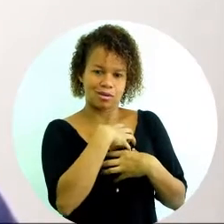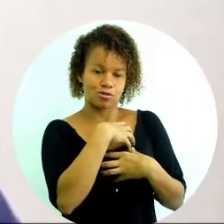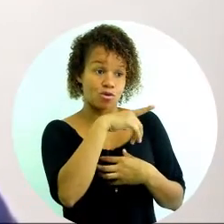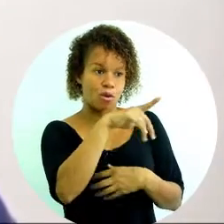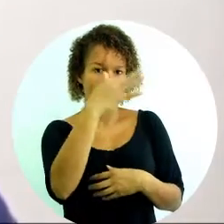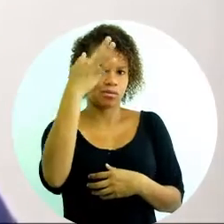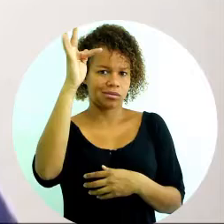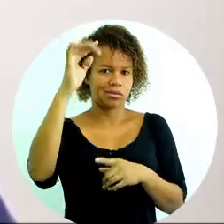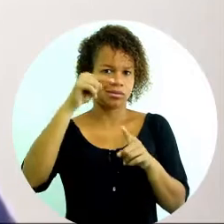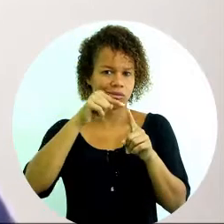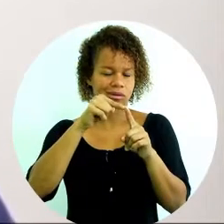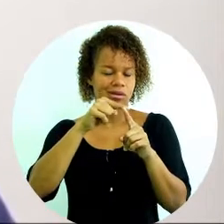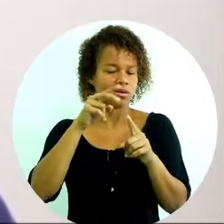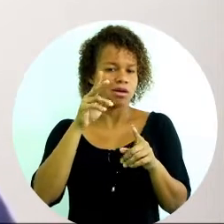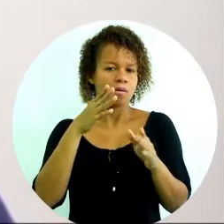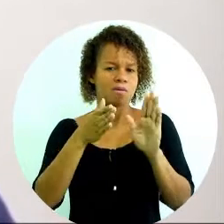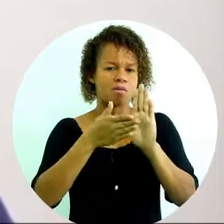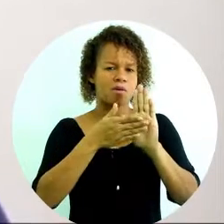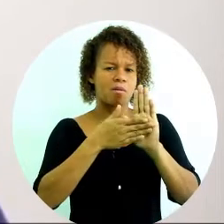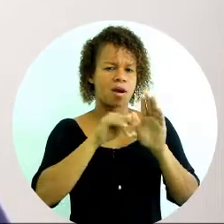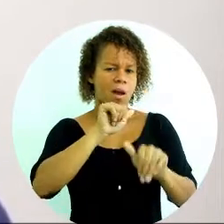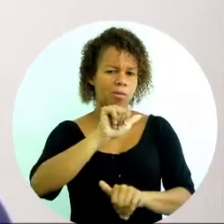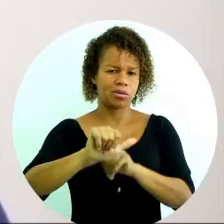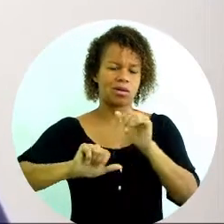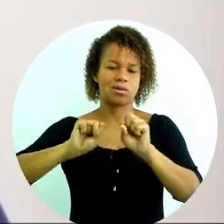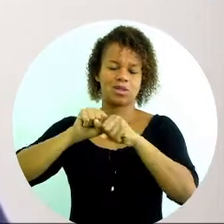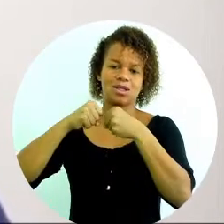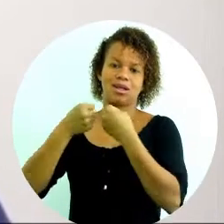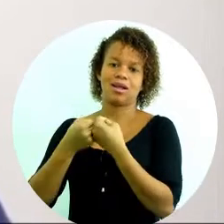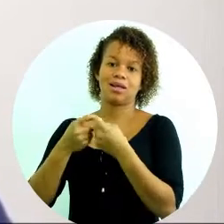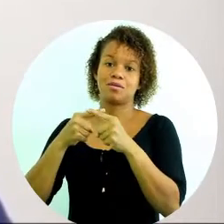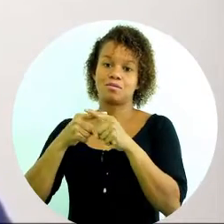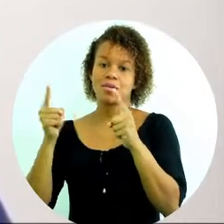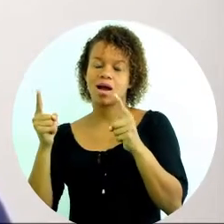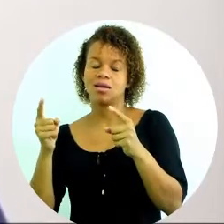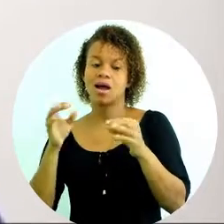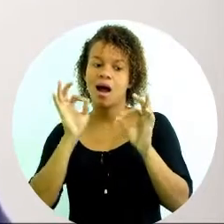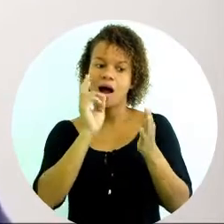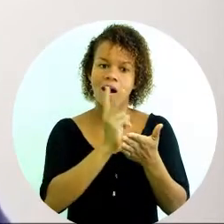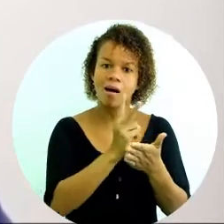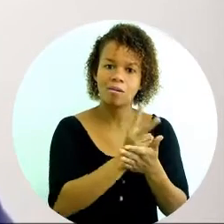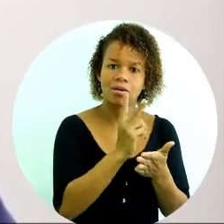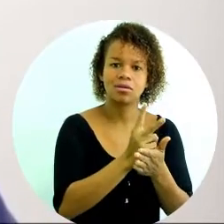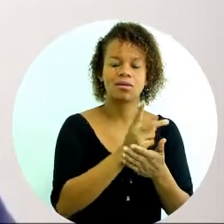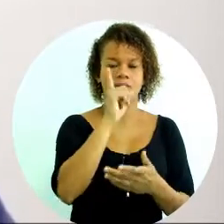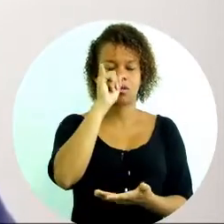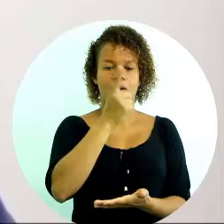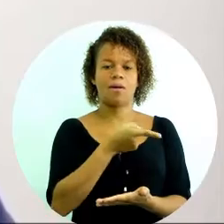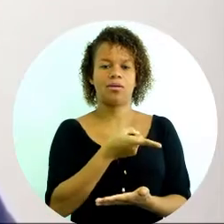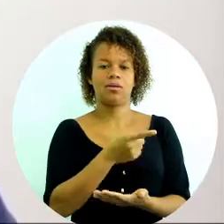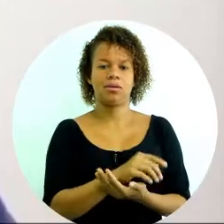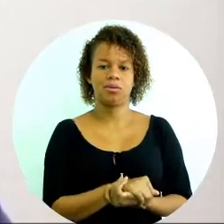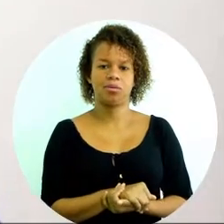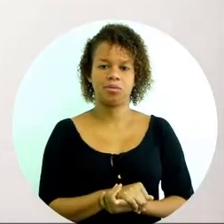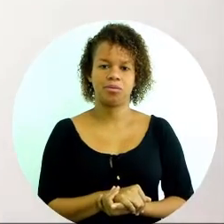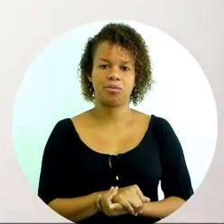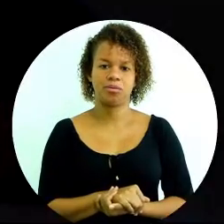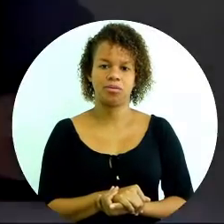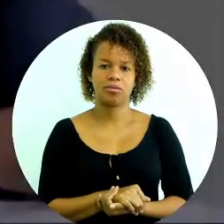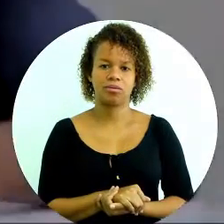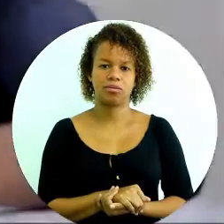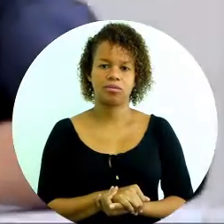Nesse sentido, o Émile Durkheim propõe não a mudança da sociedade, mas a manutenção da ordem.